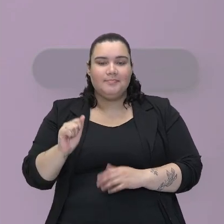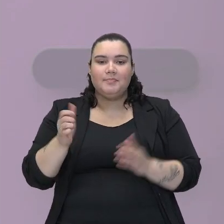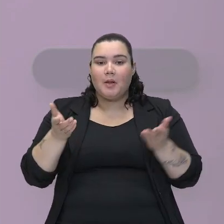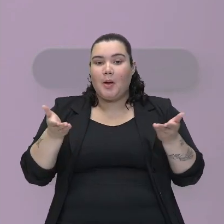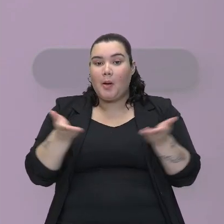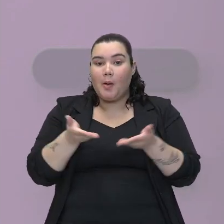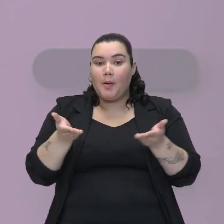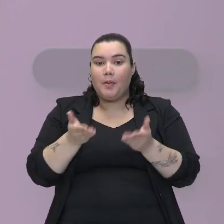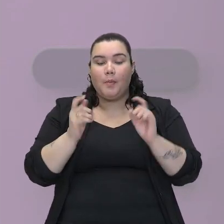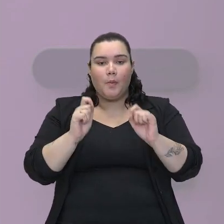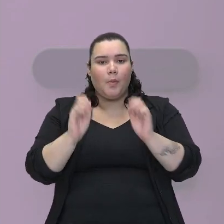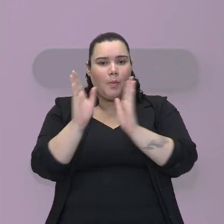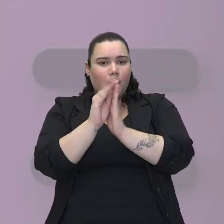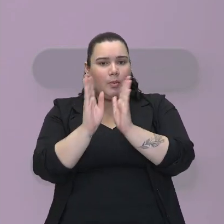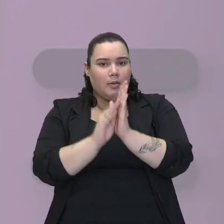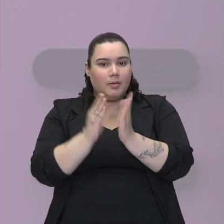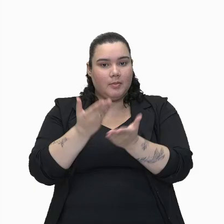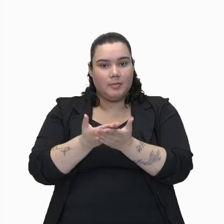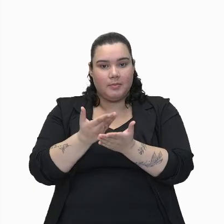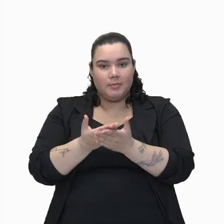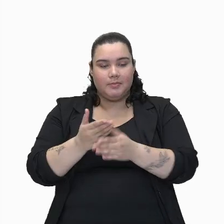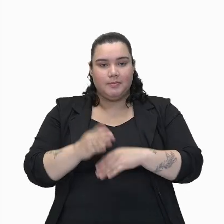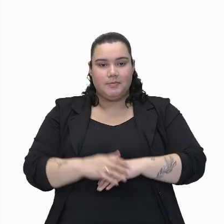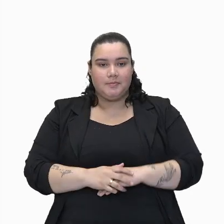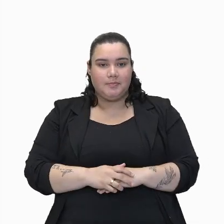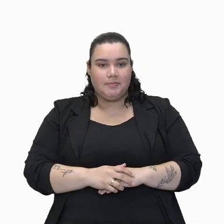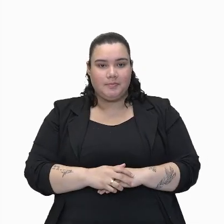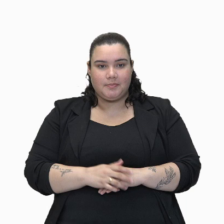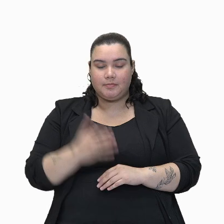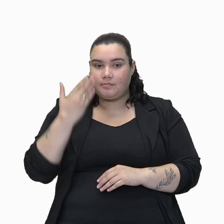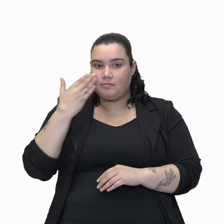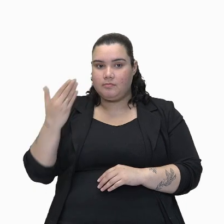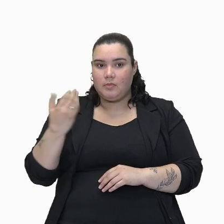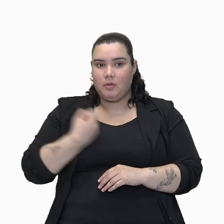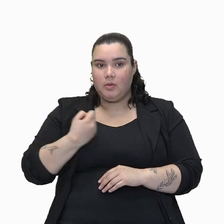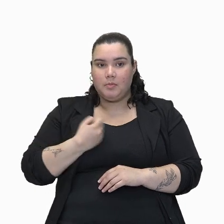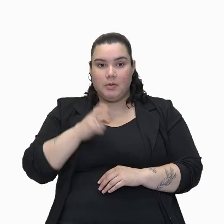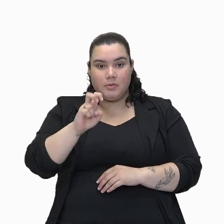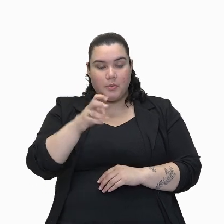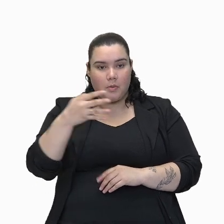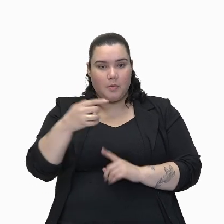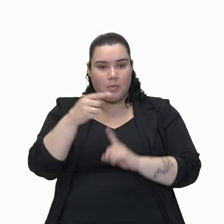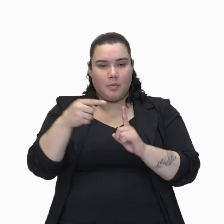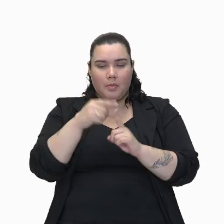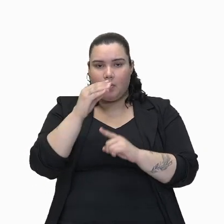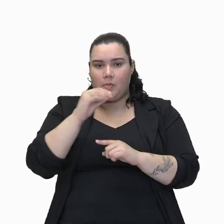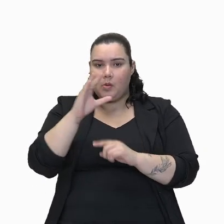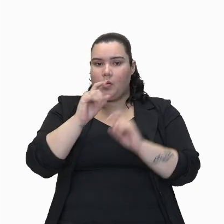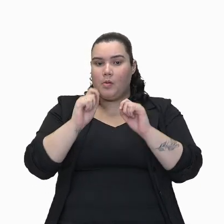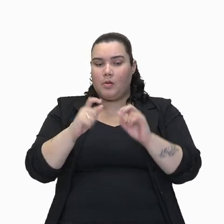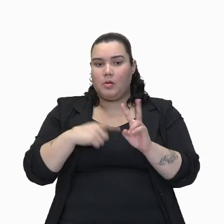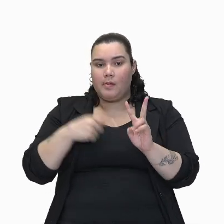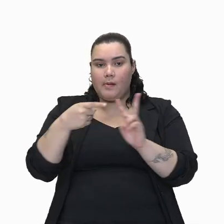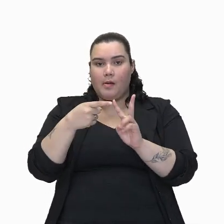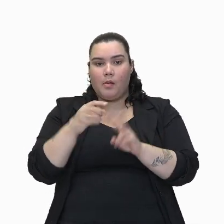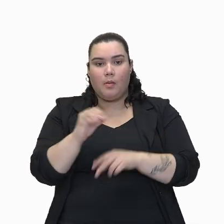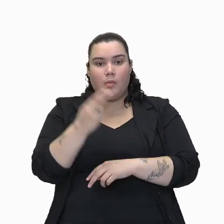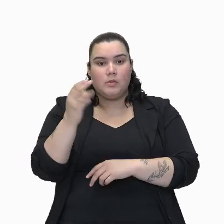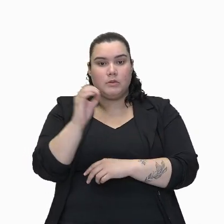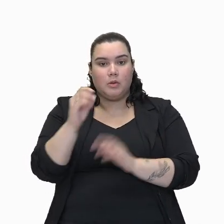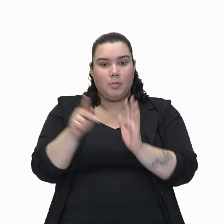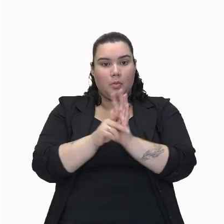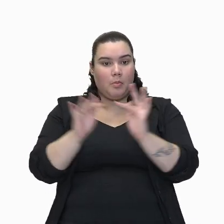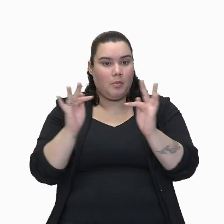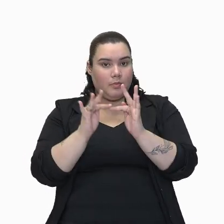nós vamos ver o conteúdo da nossa aula de hoje. Aula 54, objeto de conhecimento, raízes ou zero